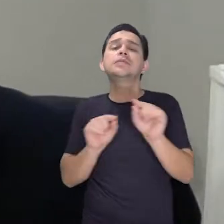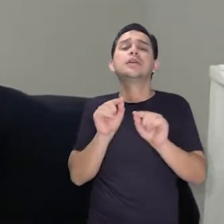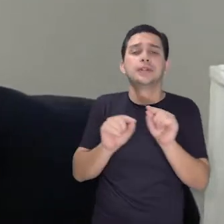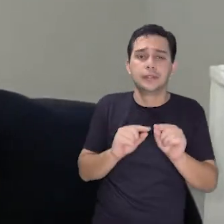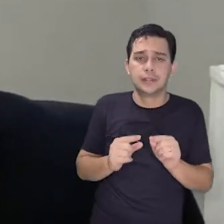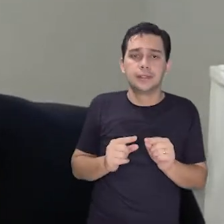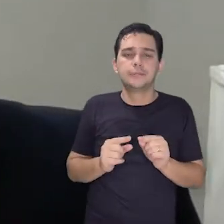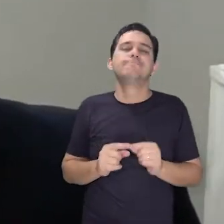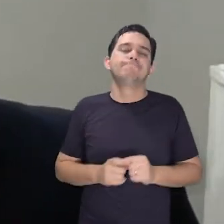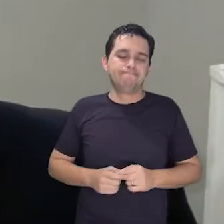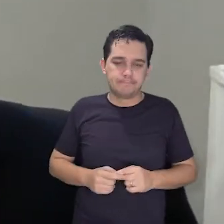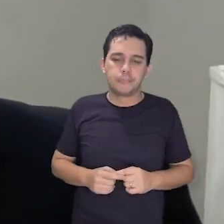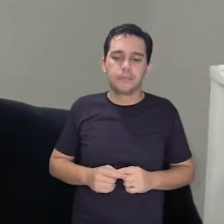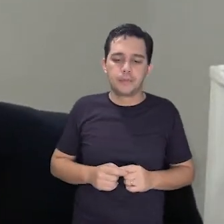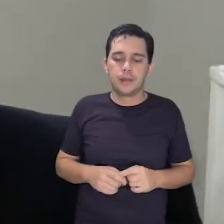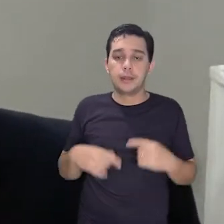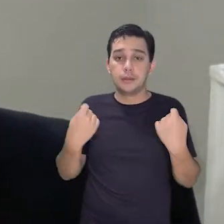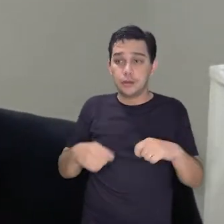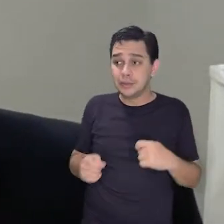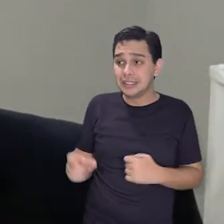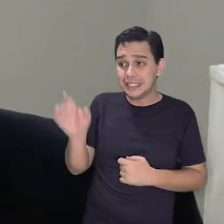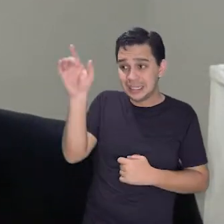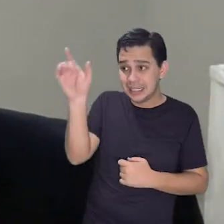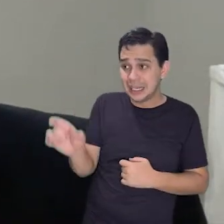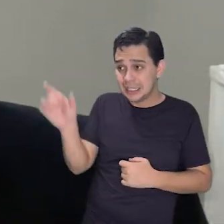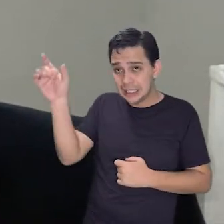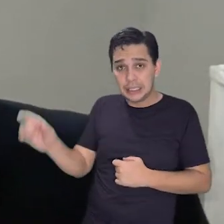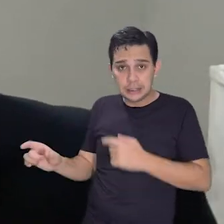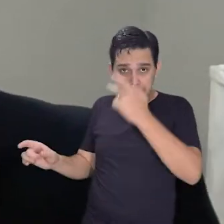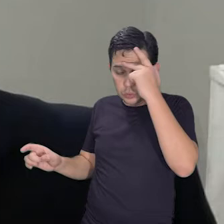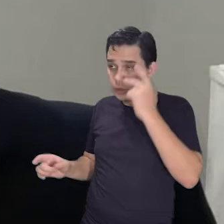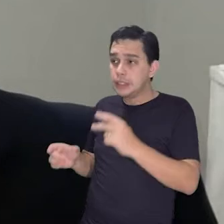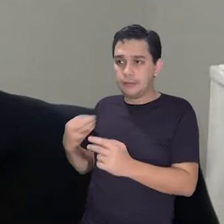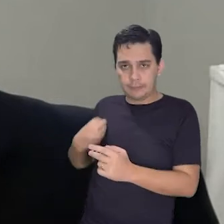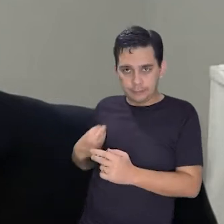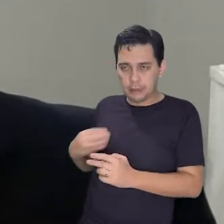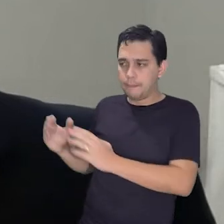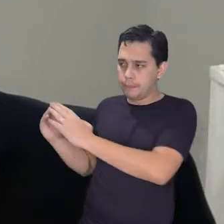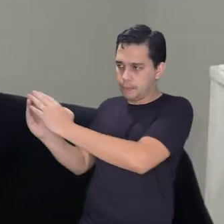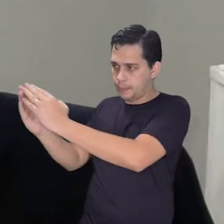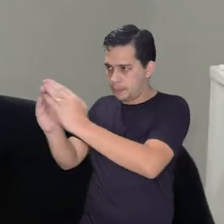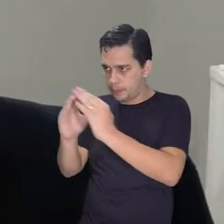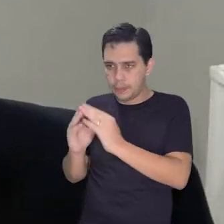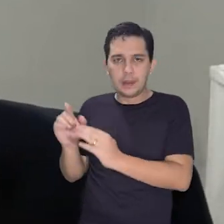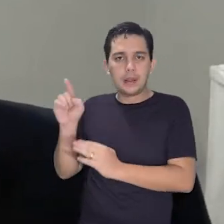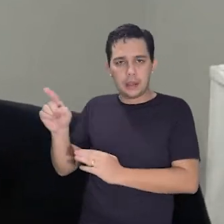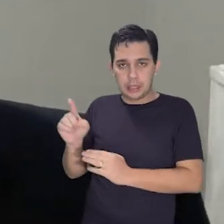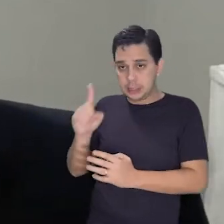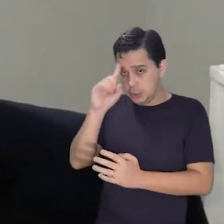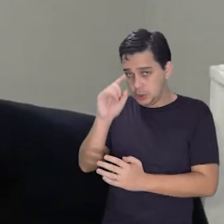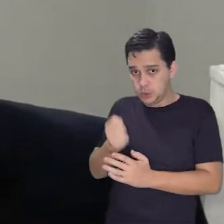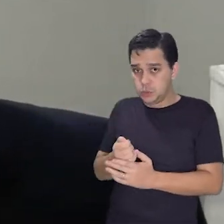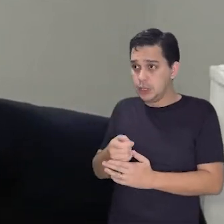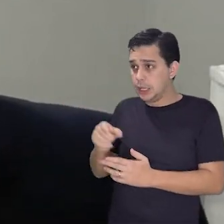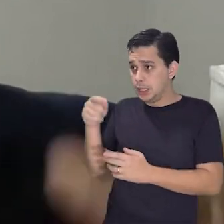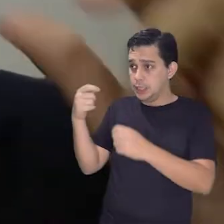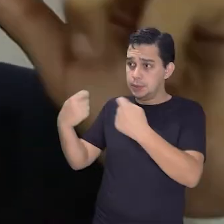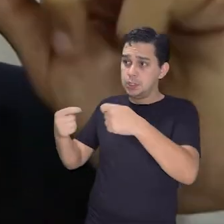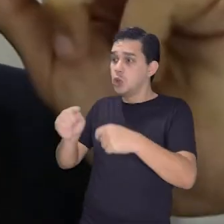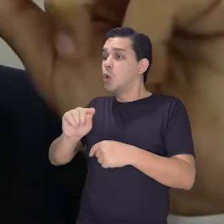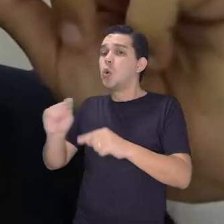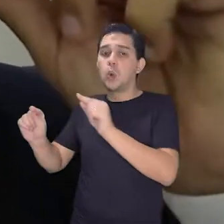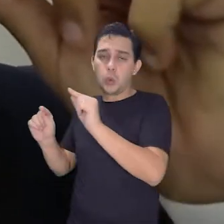passos, é necessário finalizar a citação dos ocupantes. Tá? Com a interposição desse agravo de